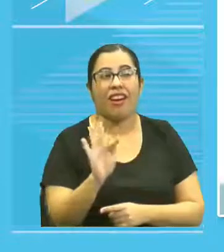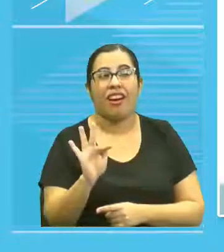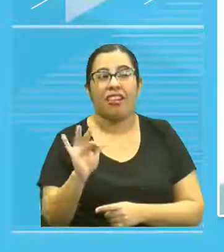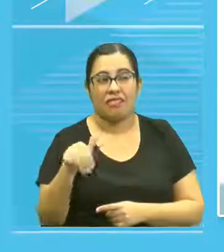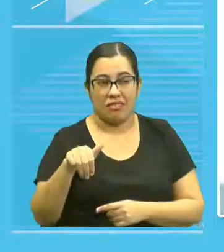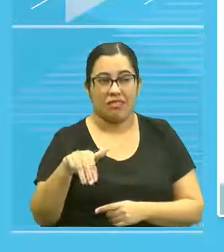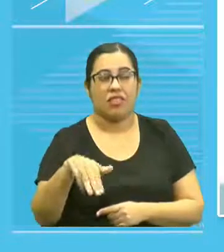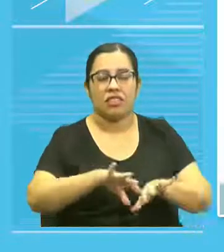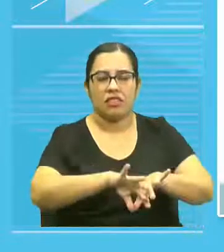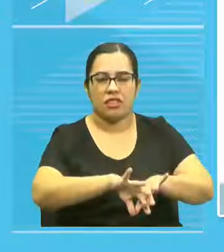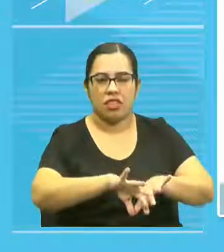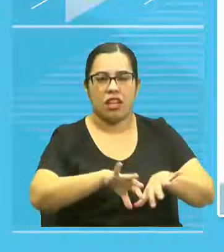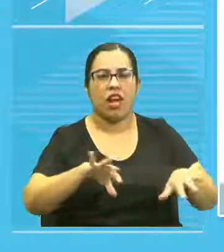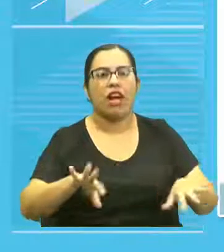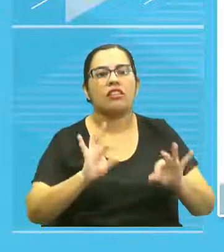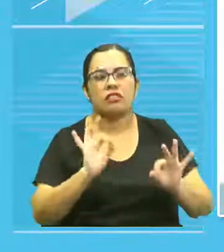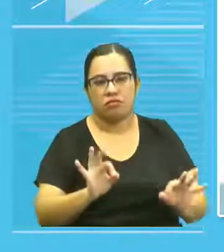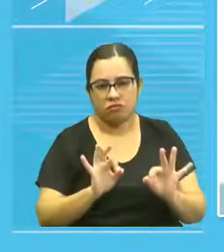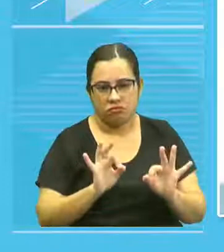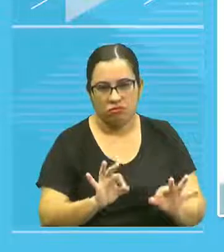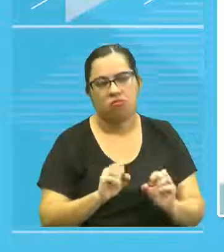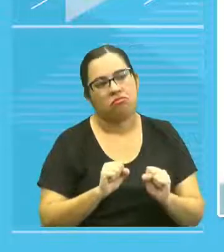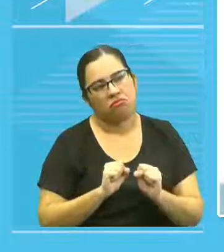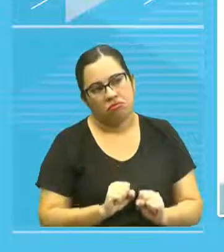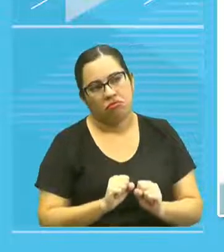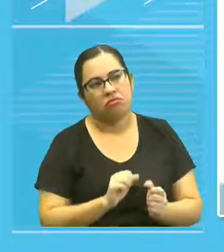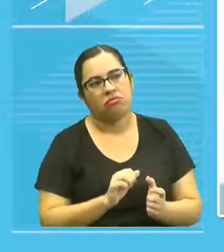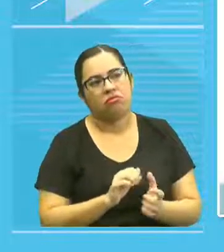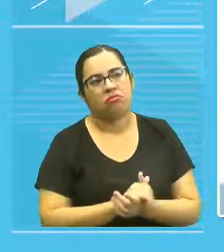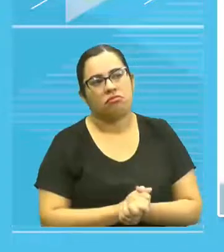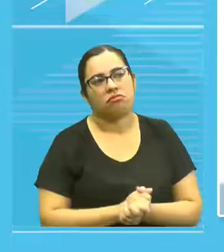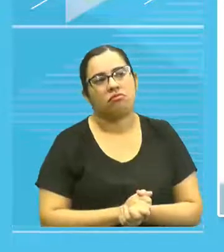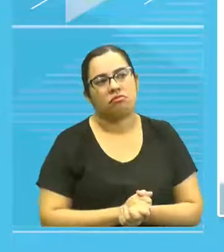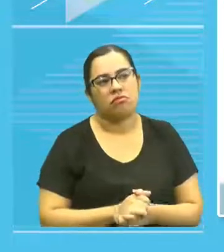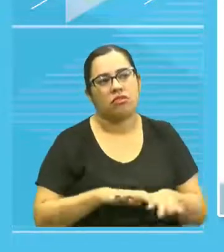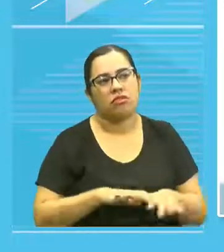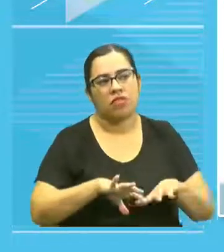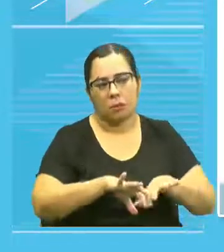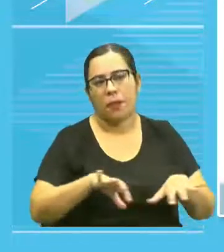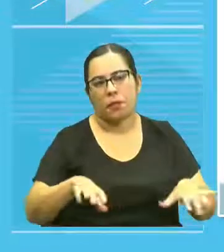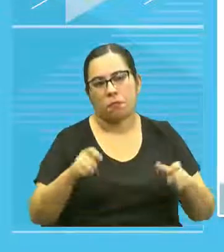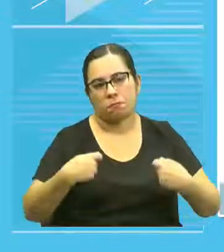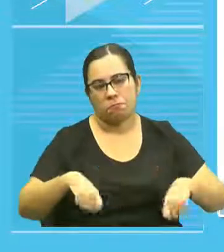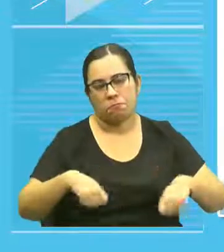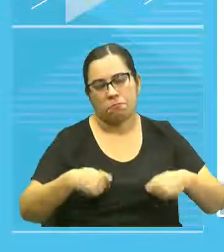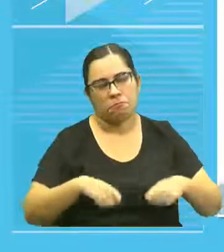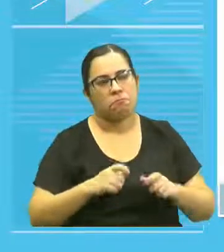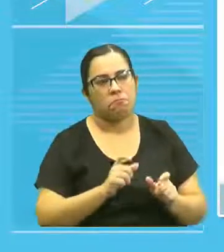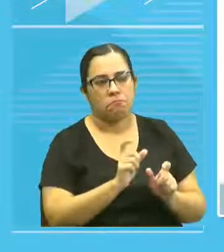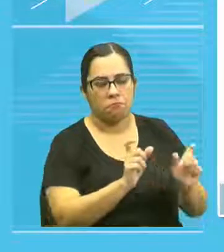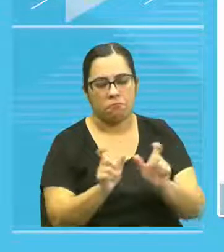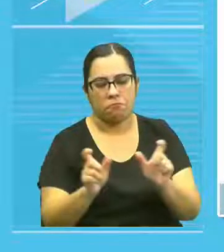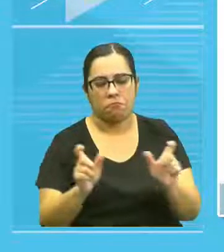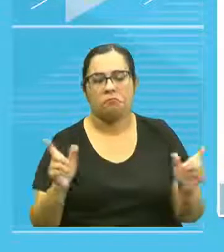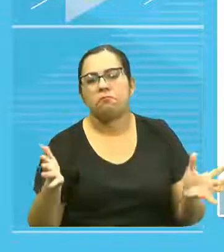a ideia de finalidade Então você vai usar o a fim de separado Então a gente vai pedir que o